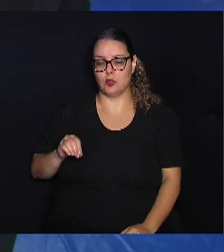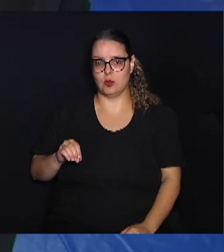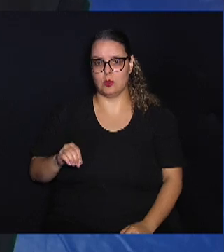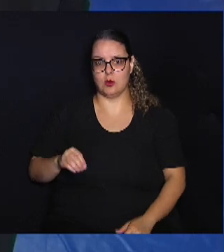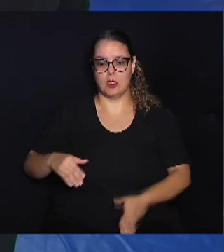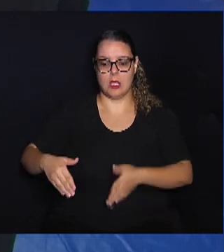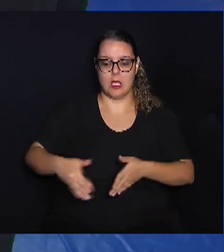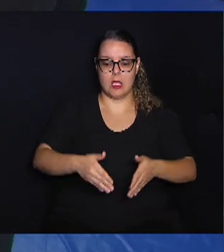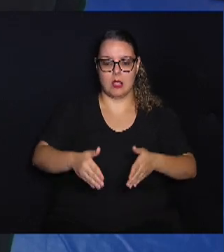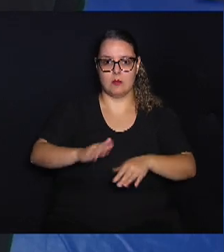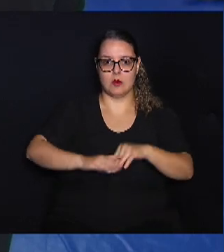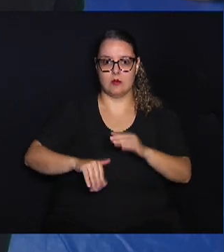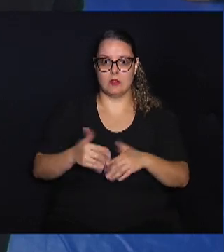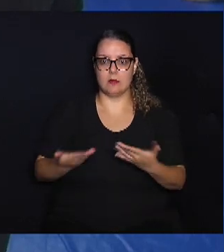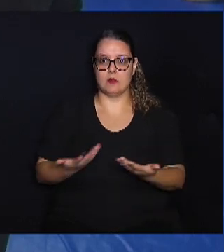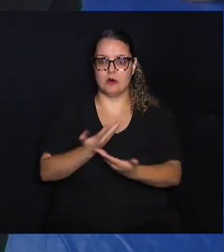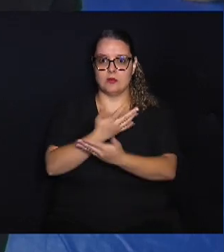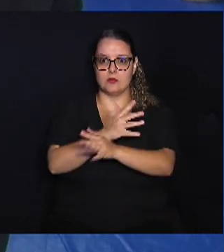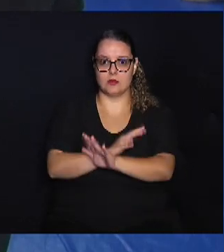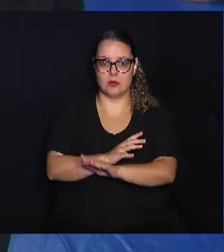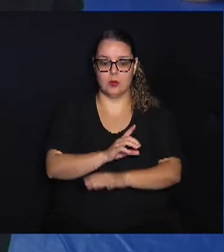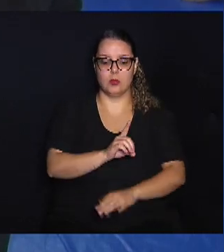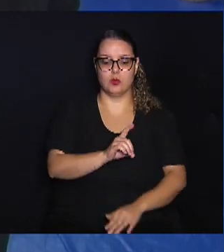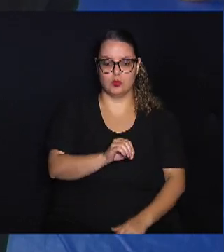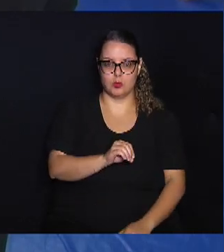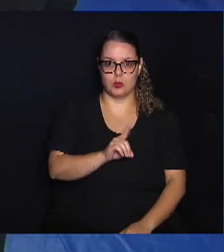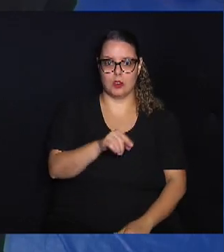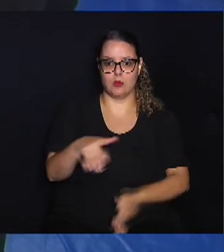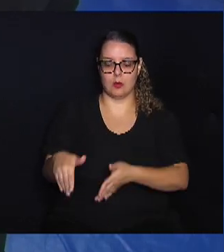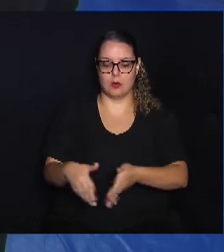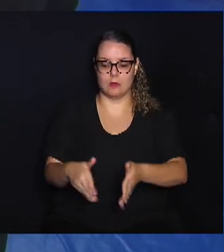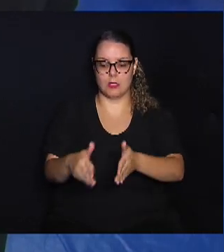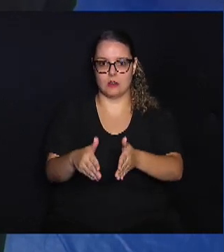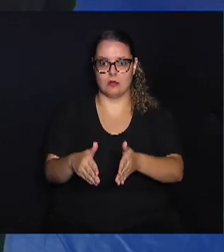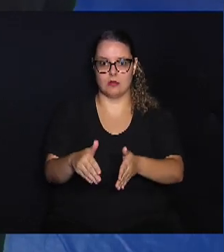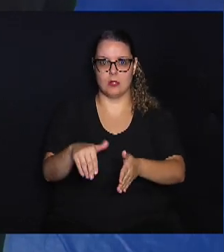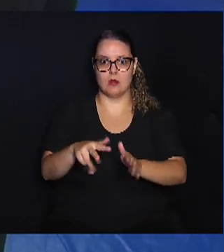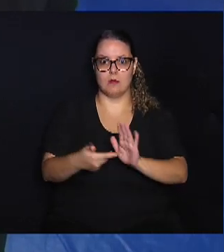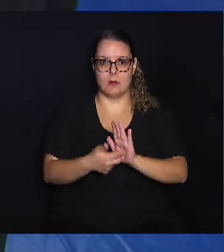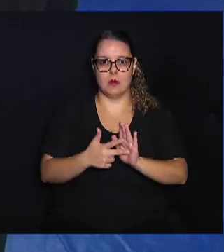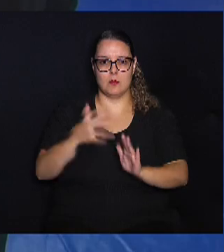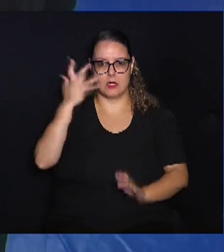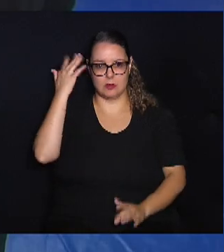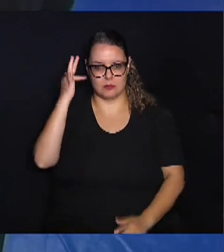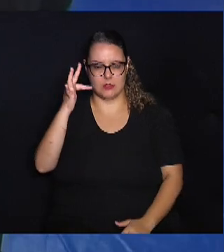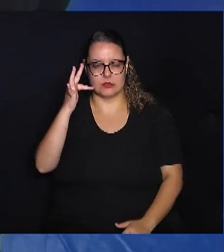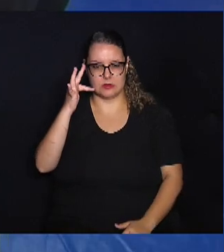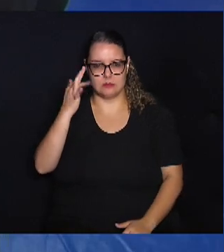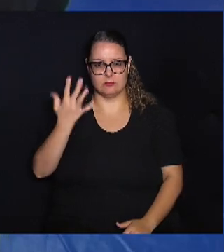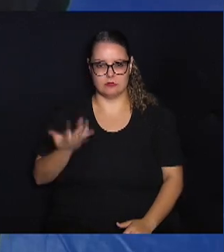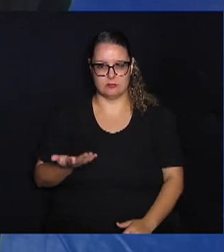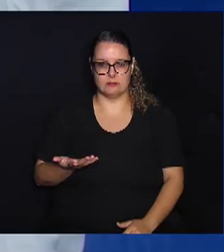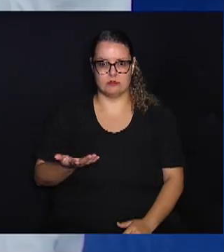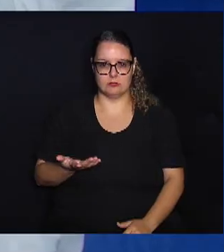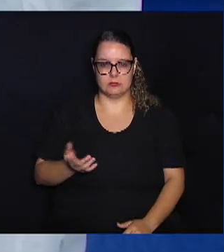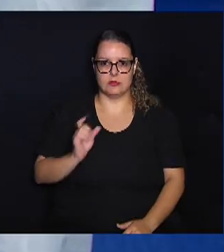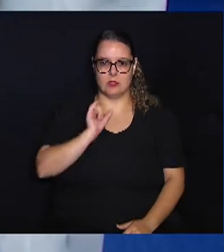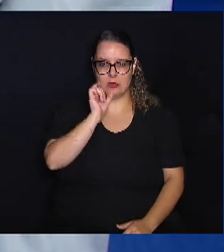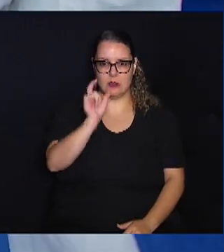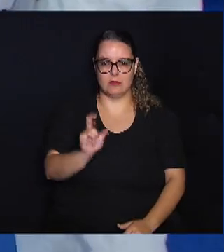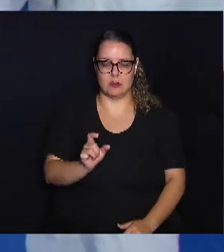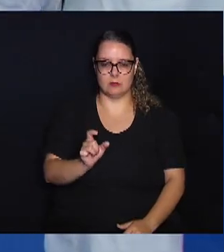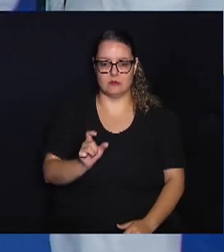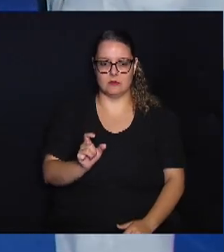mãos vazias. O do é o caminho, é mais no sentido filosófico da palavra. Ele